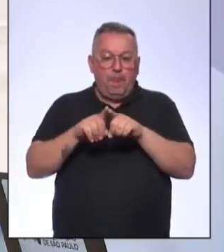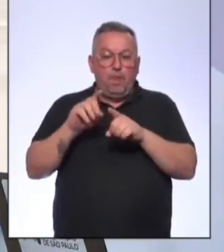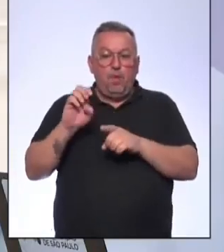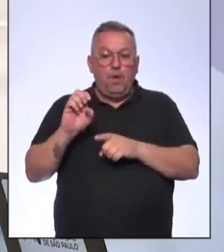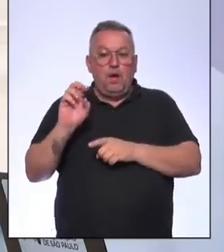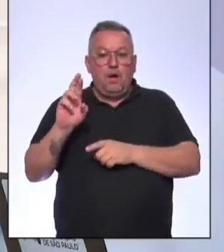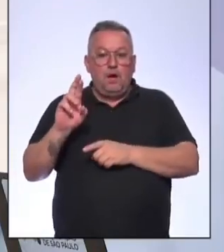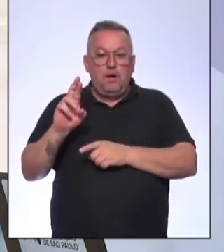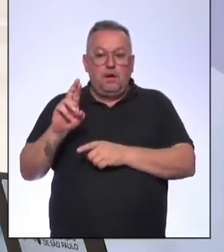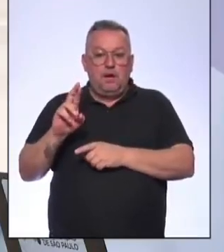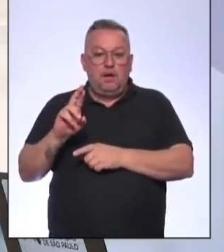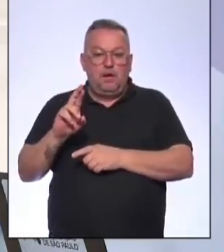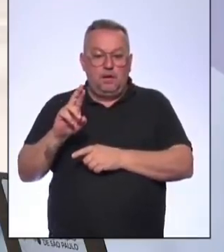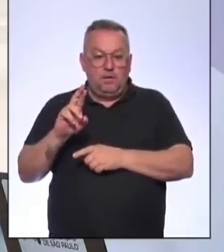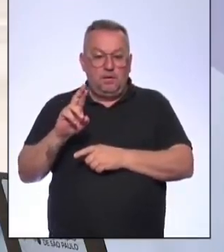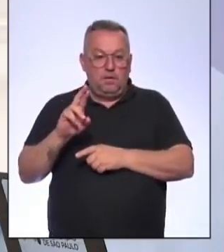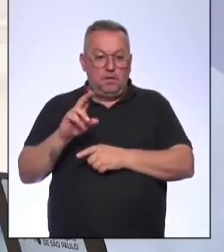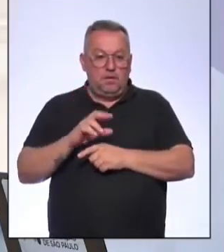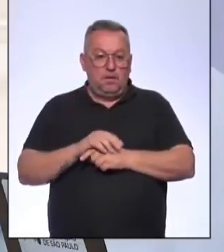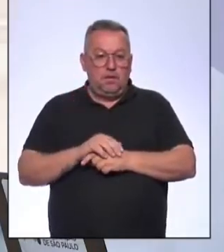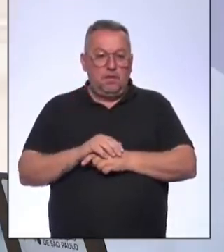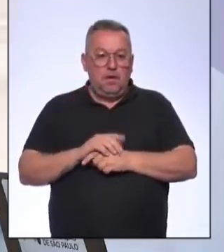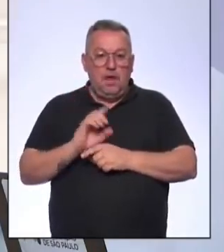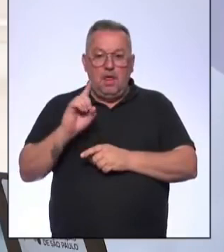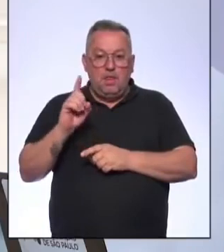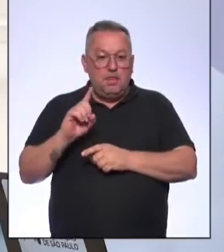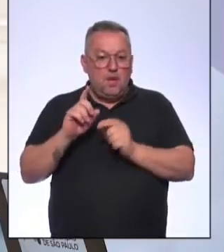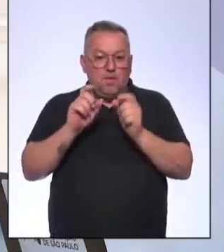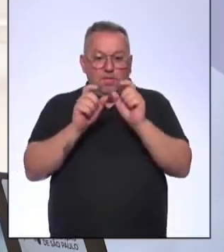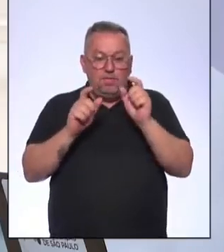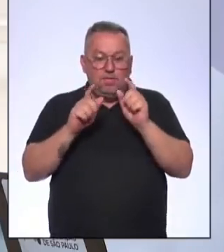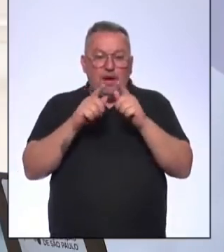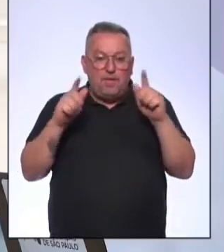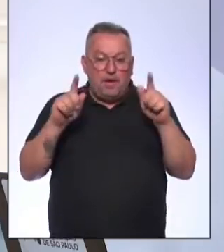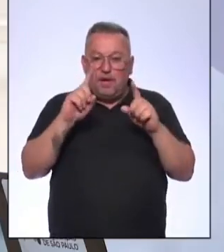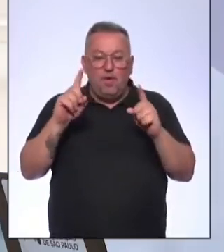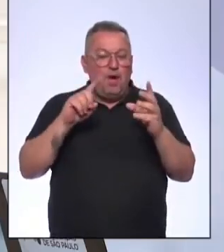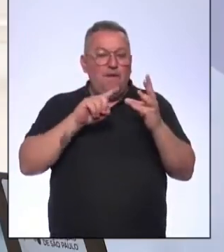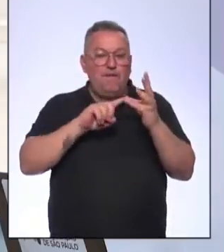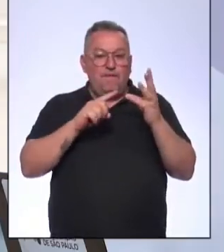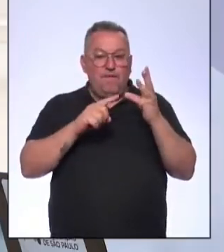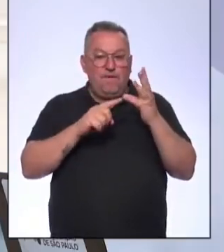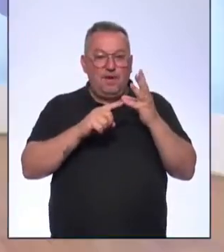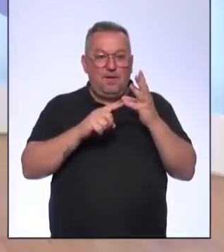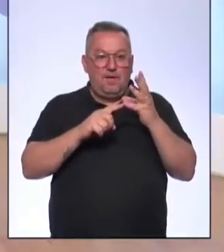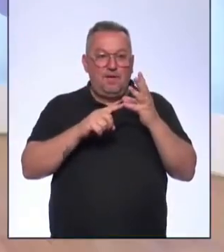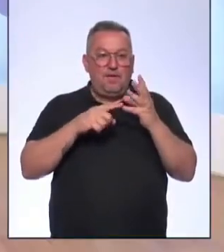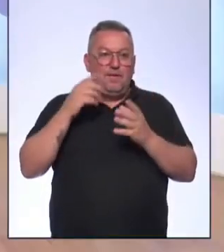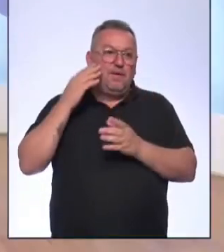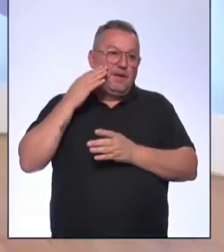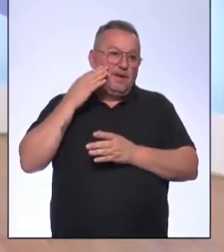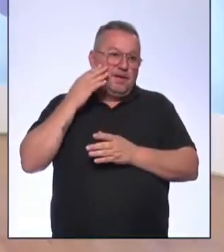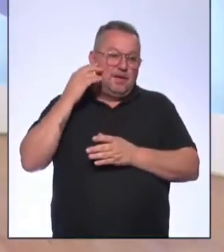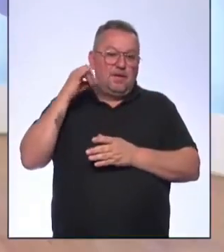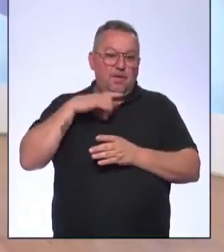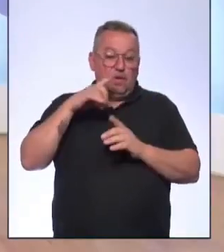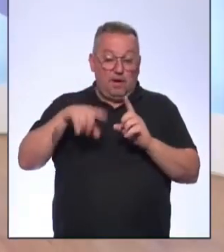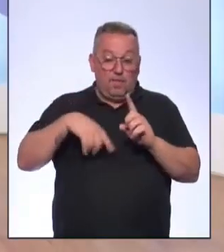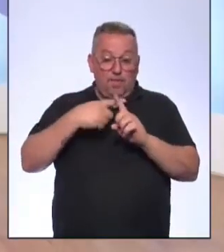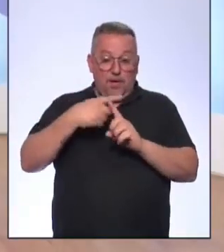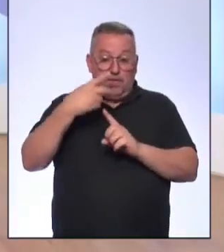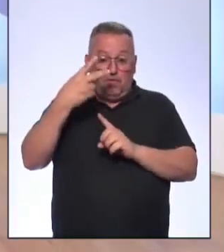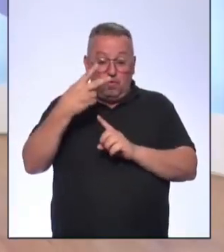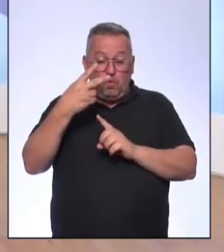ER. É pela gramática, separação de sílaba, não é por vogal, como a gente faz em Então eu português. entendi que se eu tenho mais de